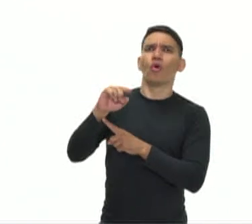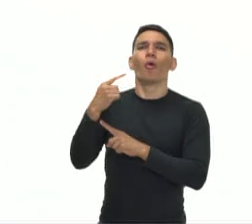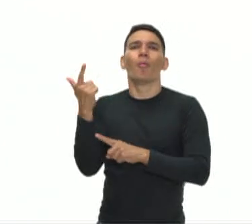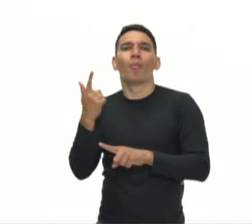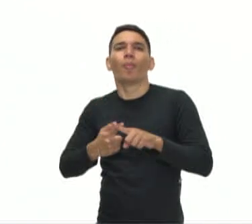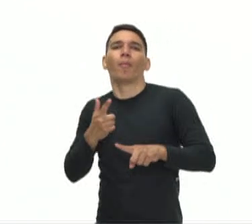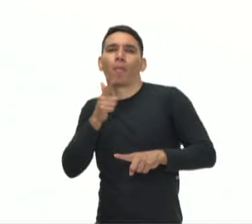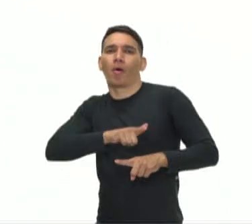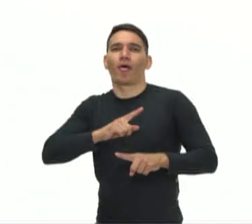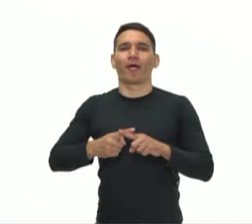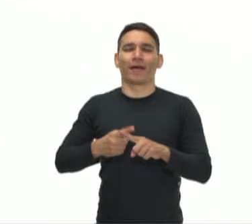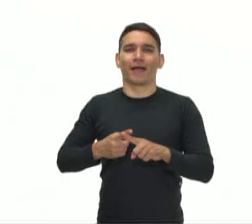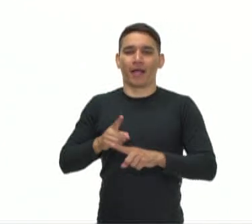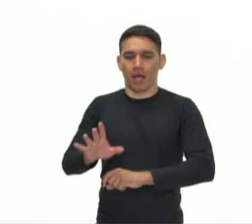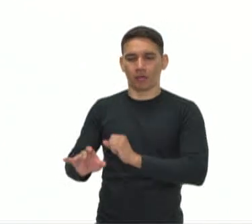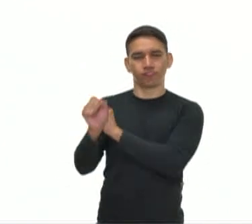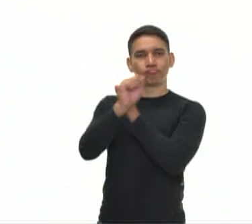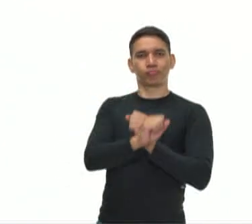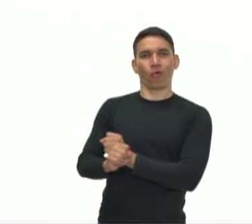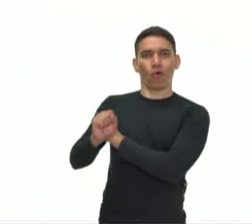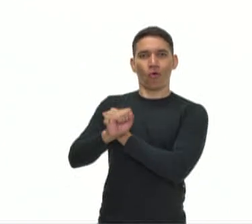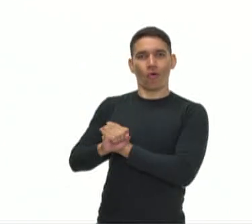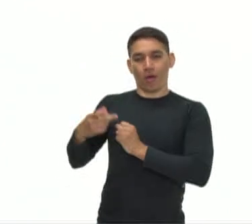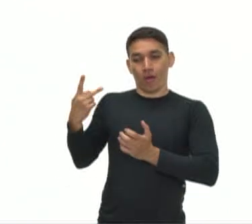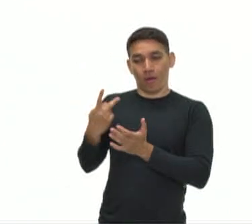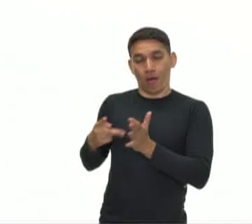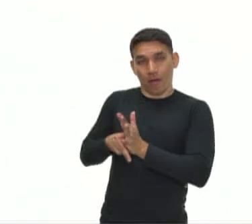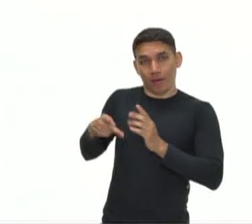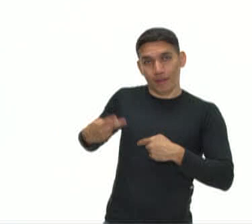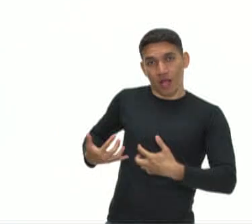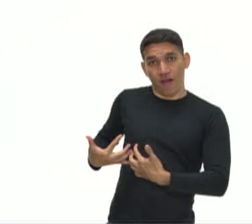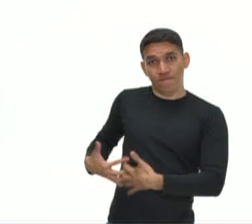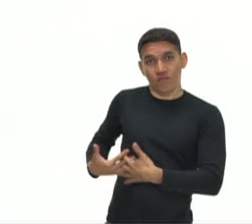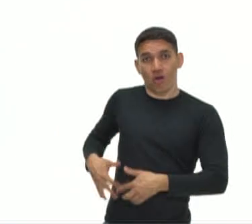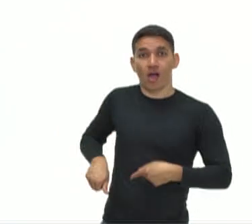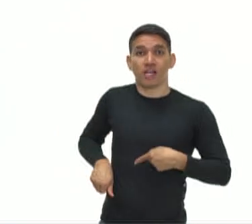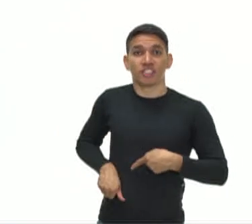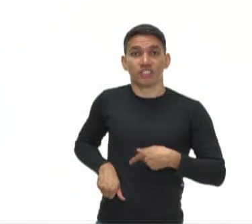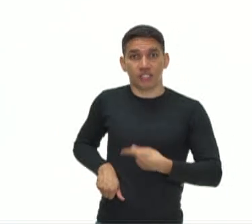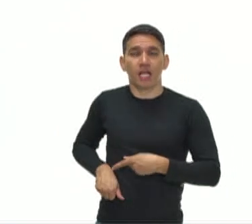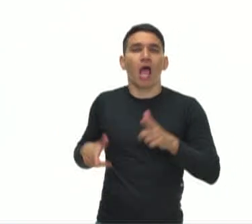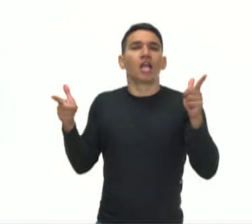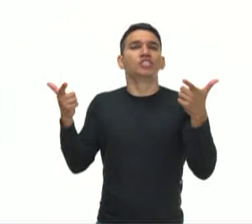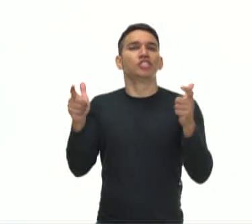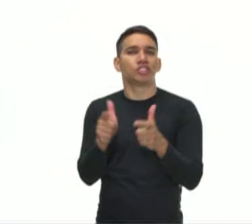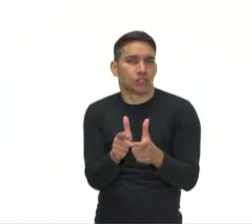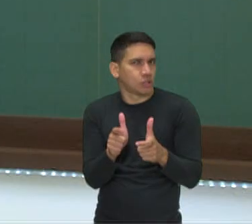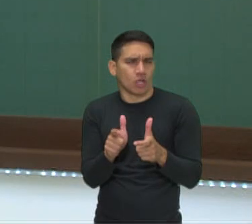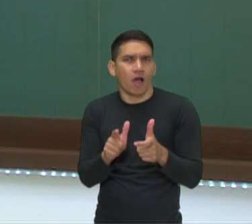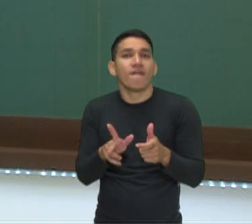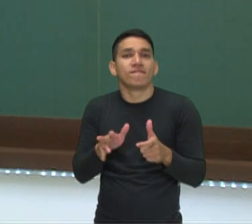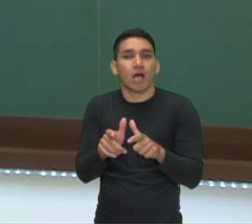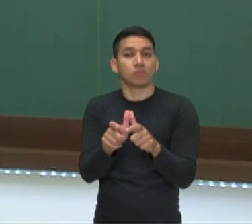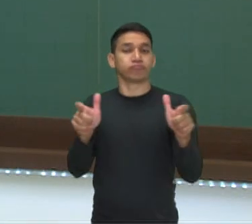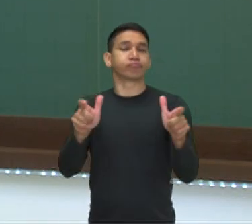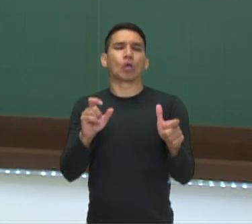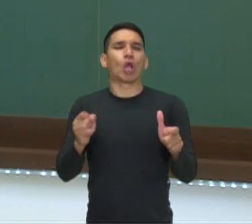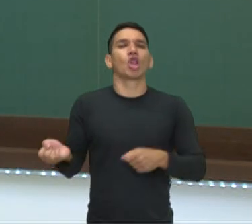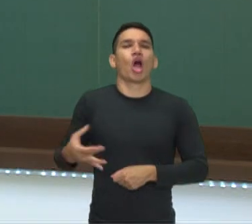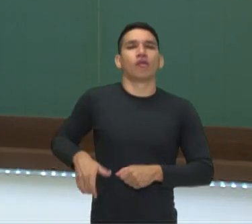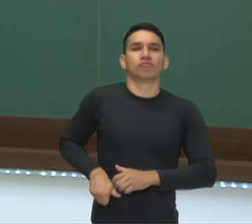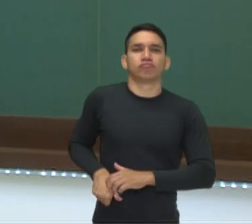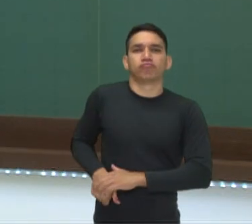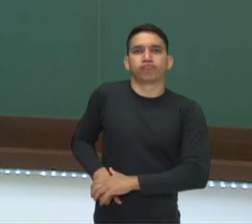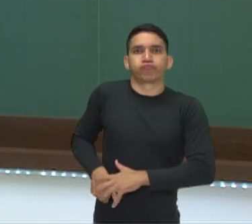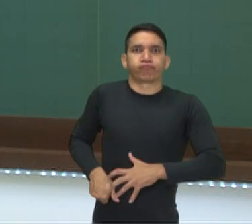integridade dos nossos rins, um componente que diminui a chance de formação de novos cálculos. E a